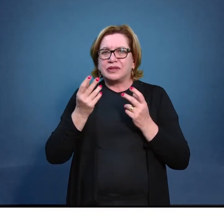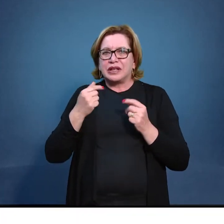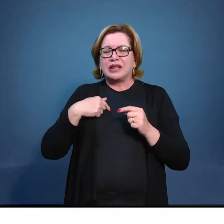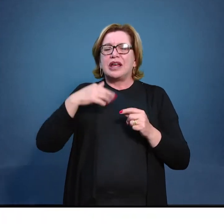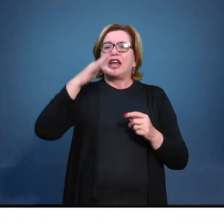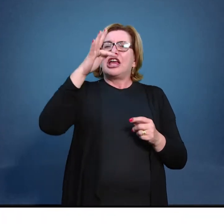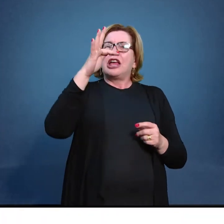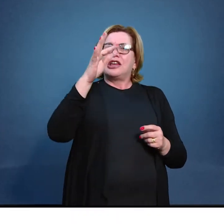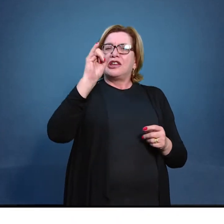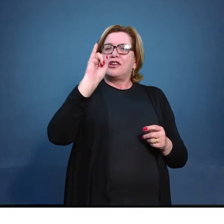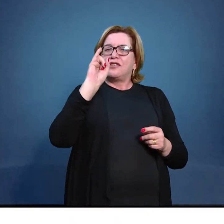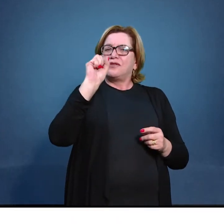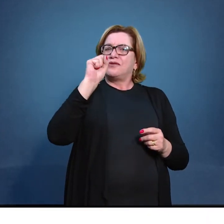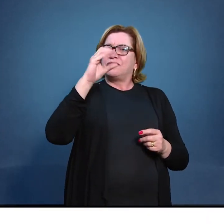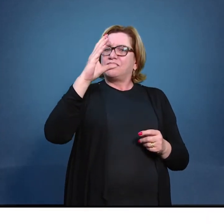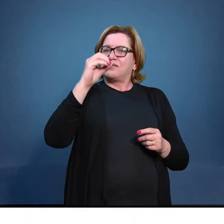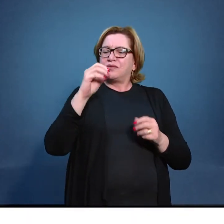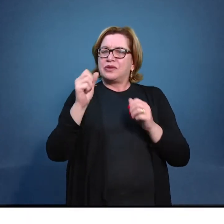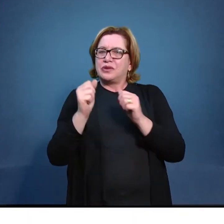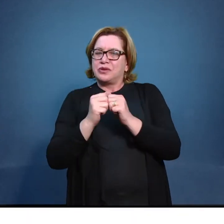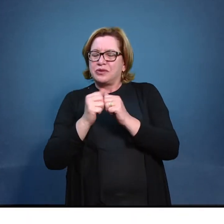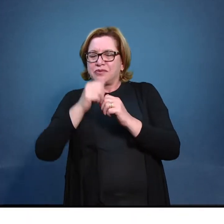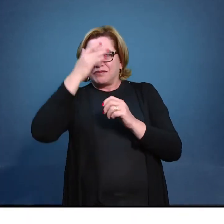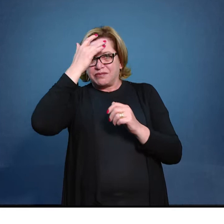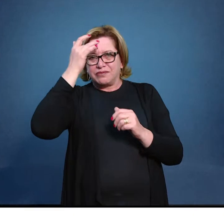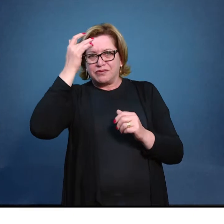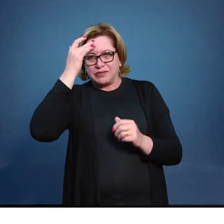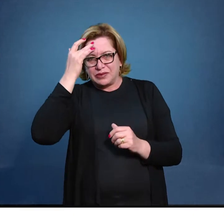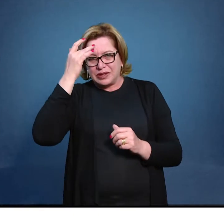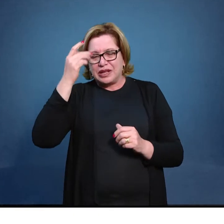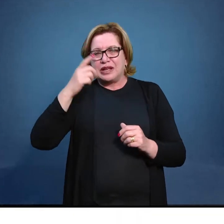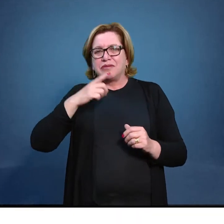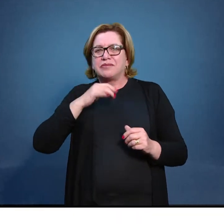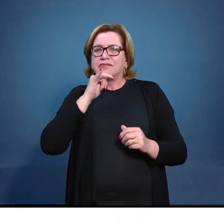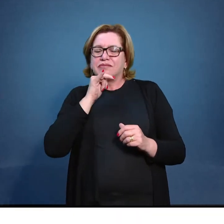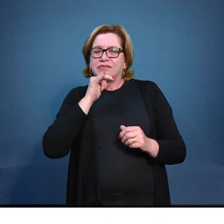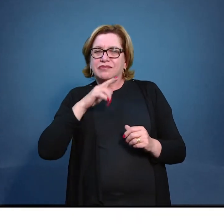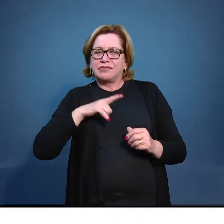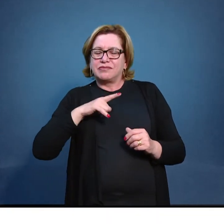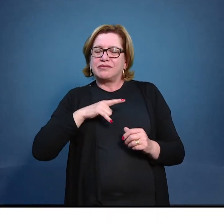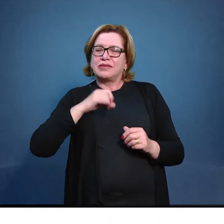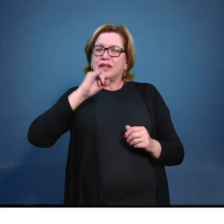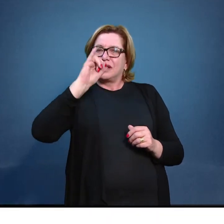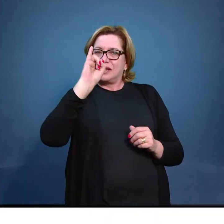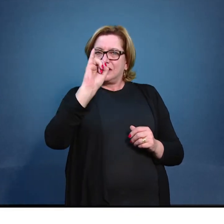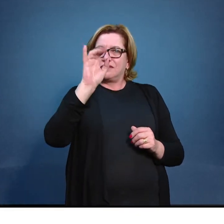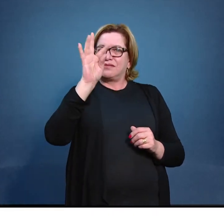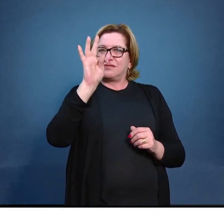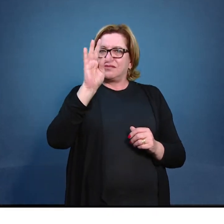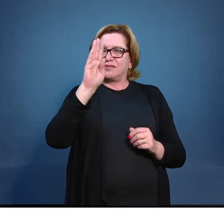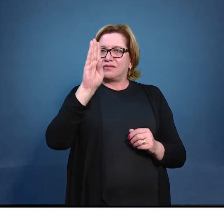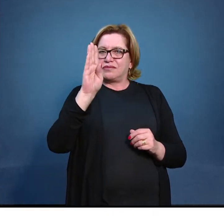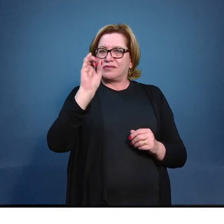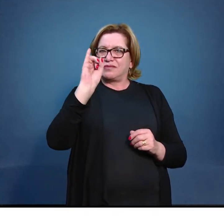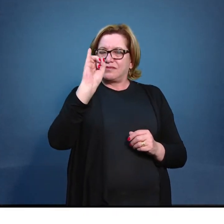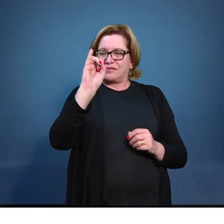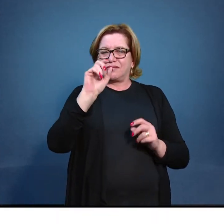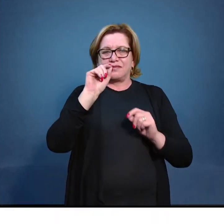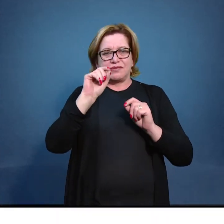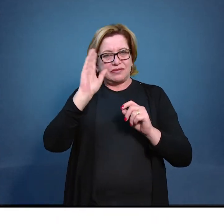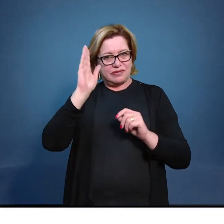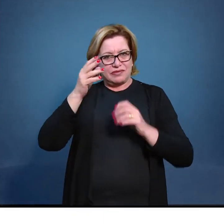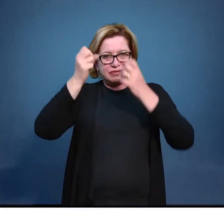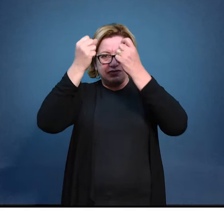fisco e do contribuinte. Aí nós temos o caso do ITBI, que eu já mencionei anteriormente. O ITBI,